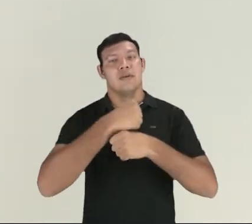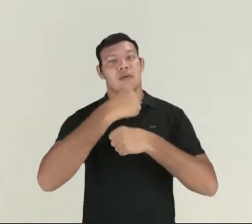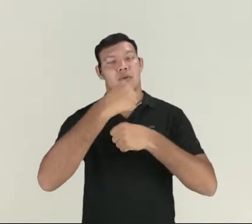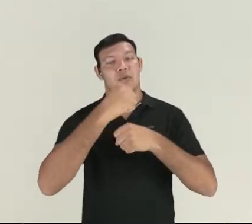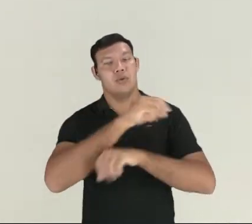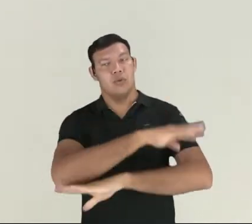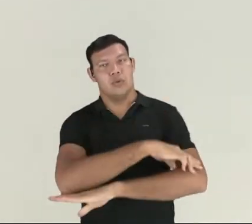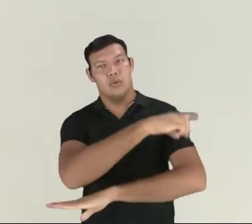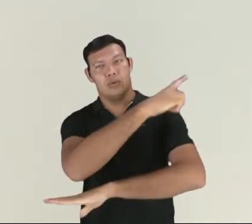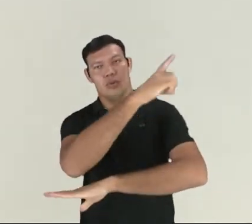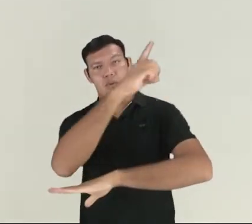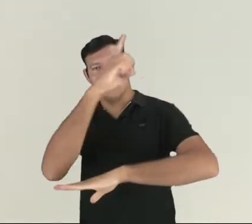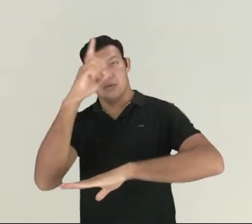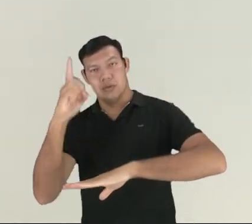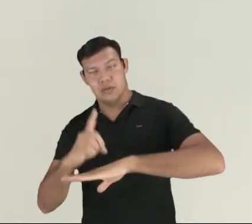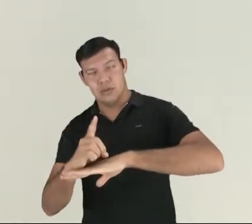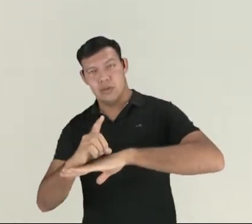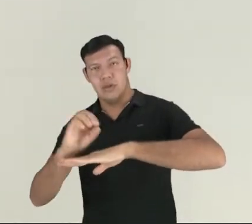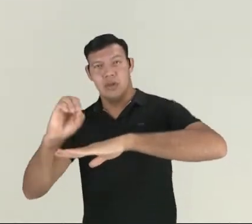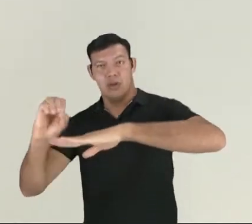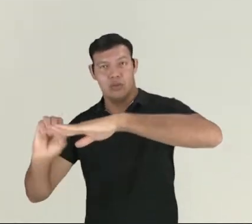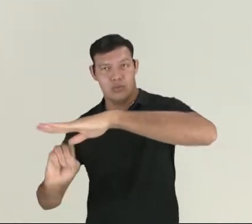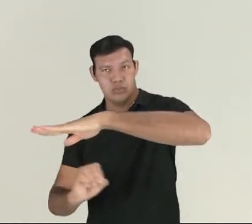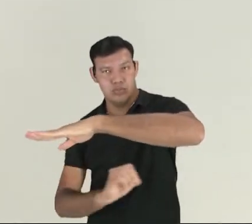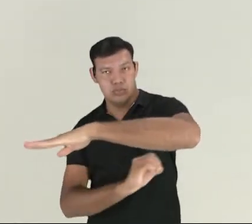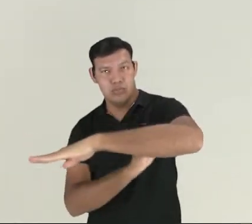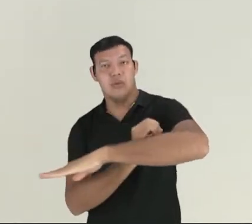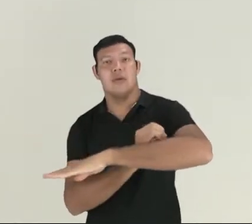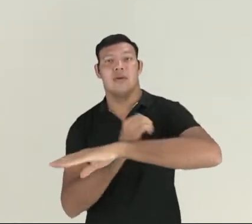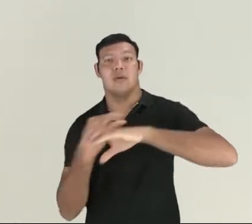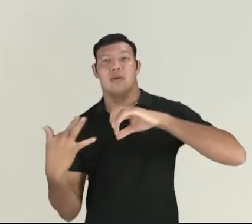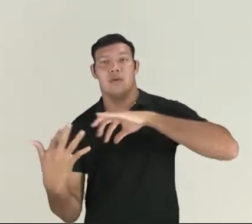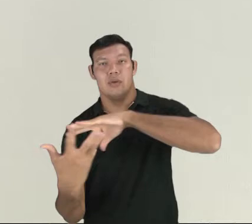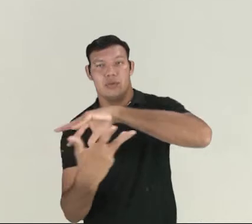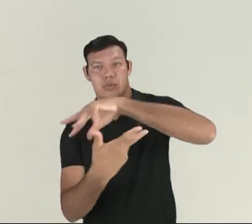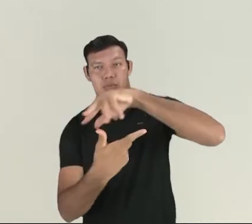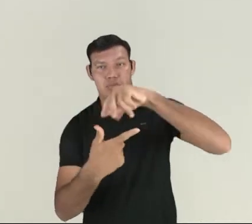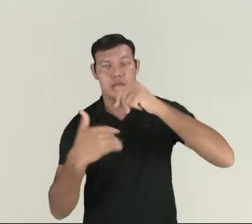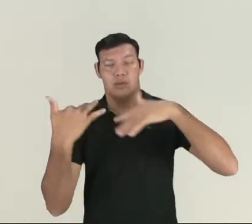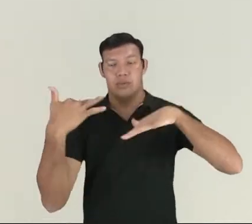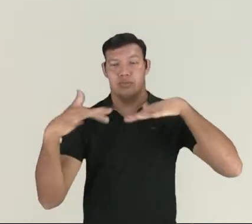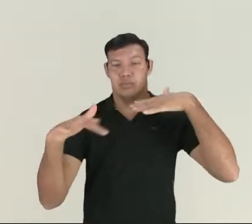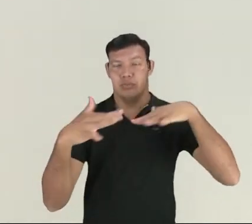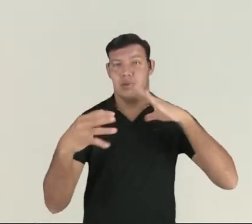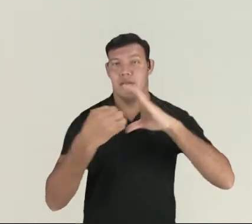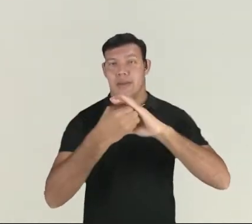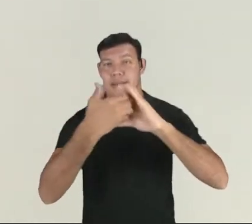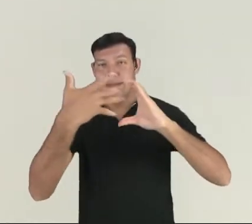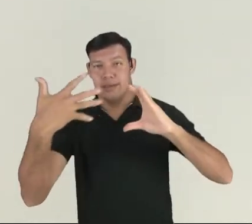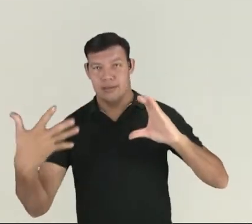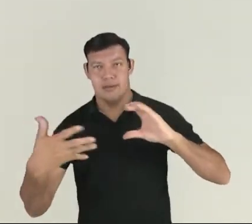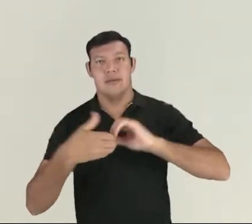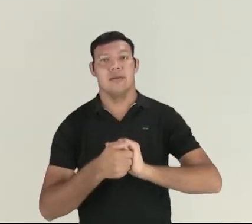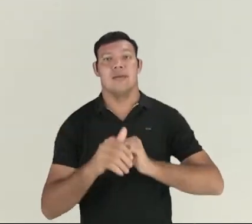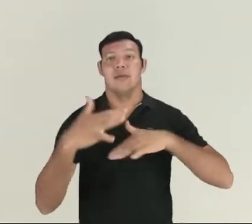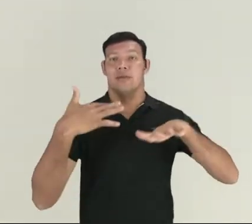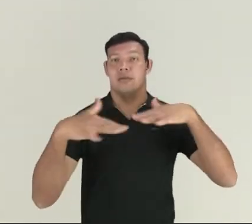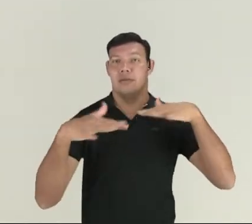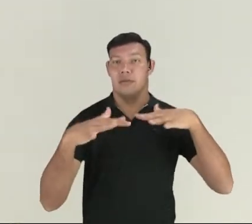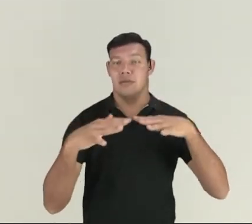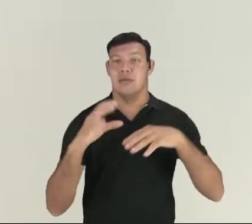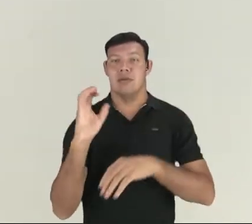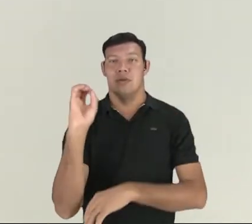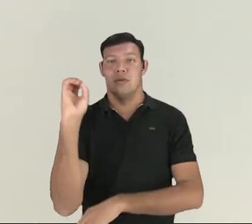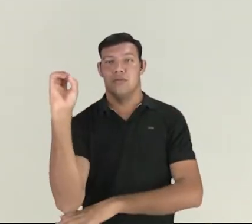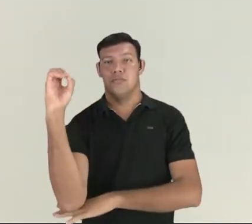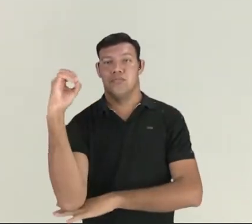Terra. Vamos lá? Então, hoje a gente vai conversar um pouquinho sobre a caracterização dos movimentos de